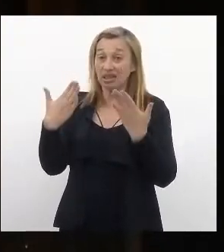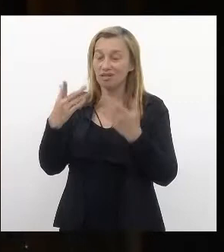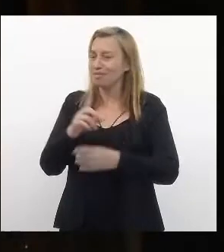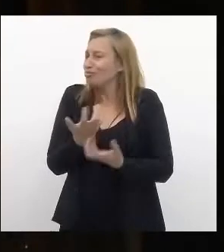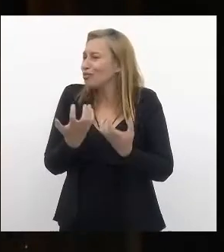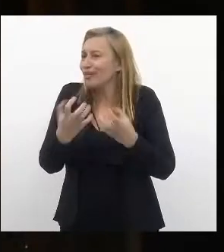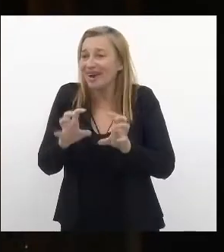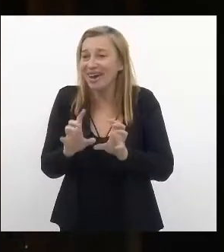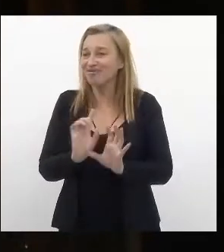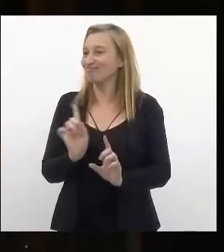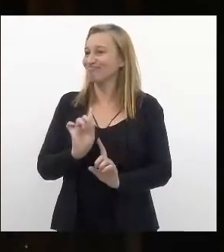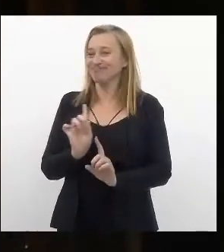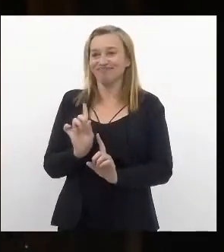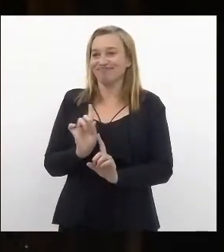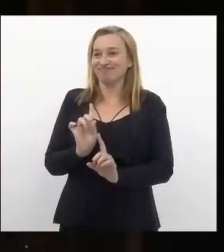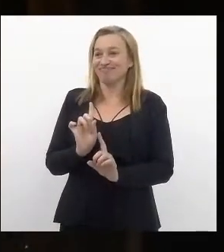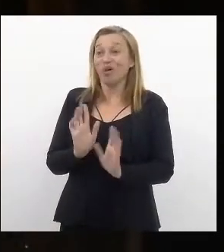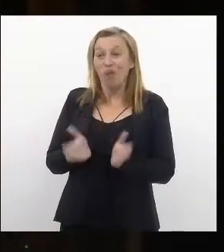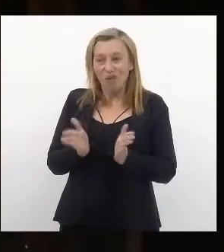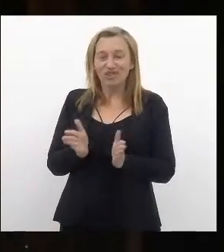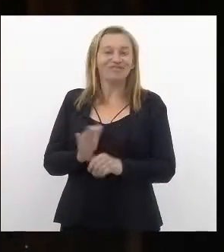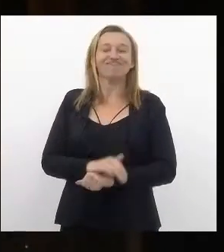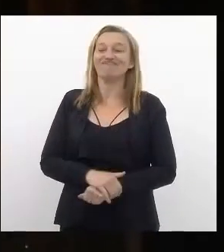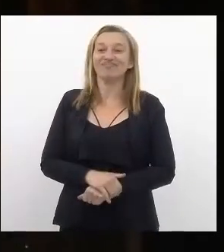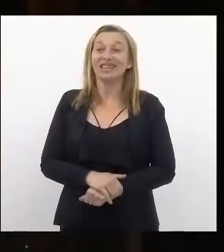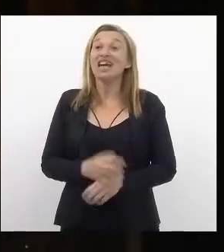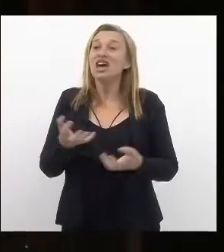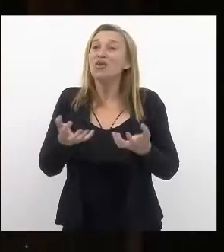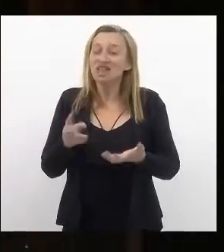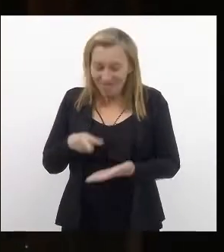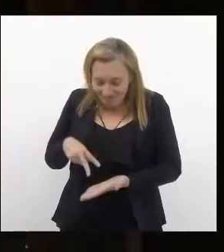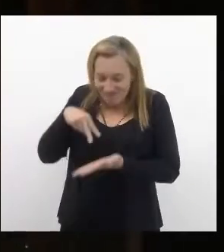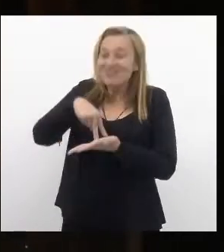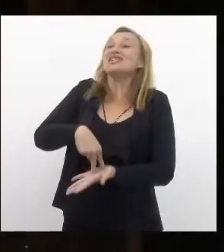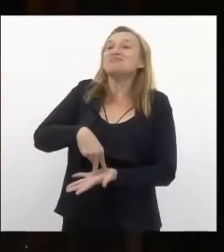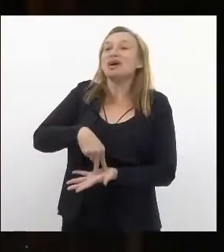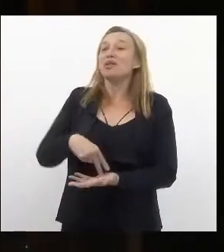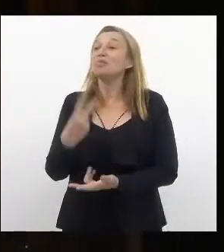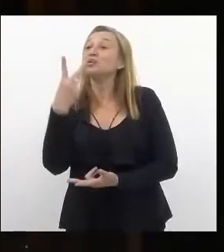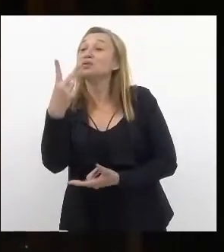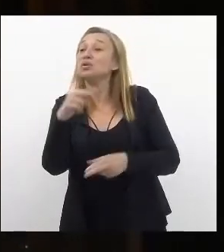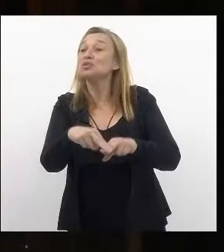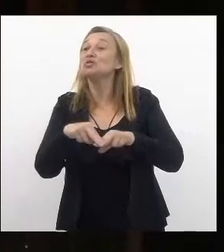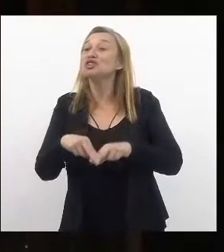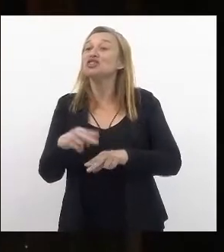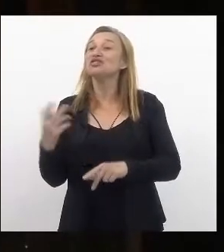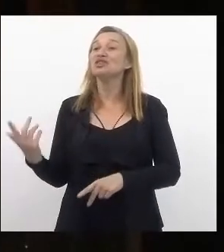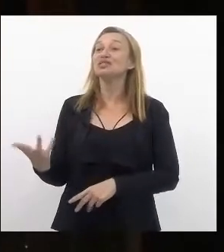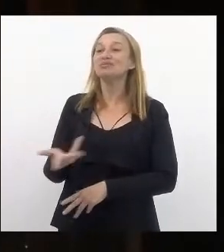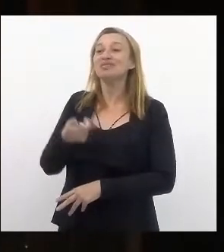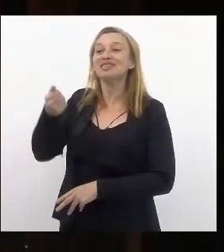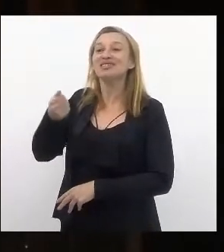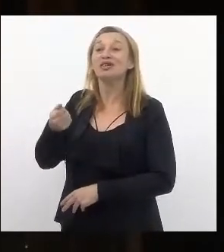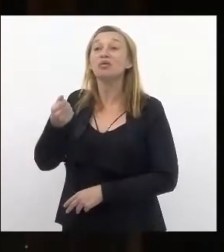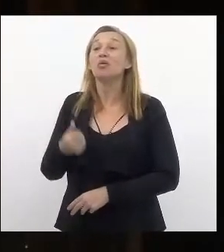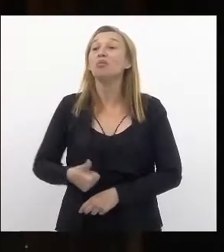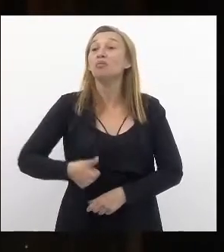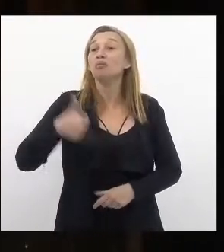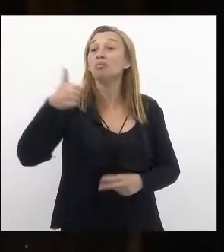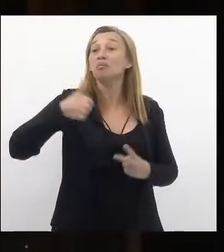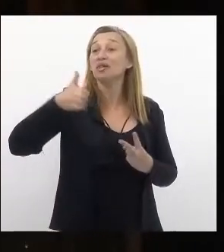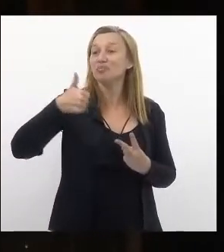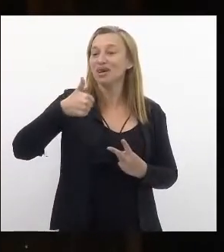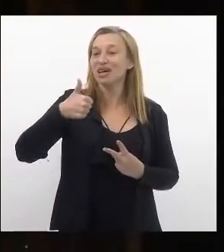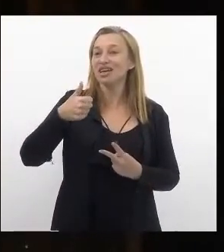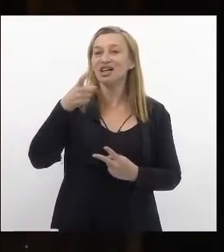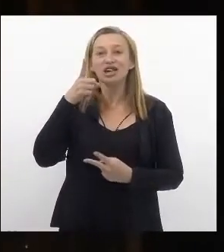eu procurei hoje. Eu quis ficar de pé por 2 nobres motivos. Há 2